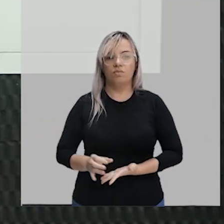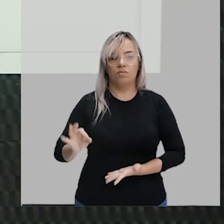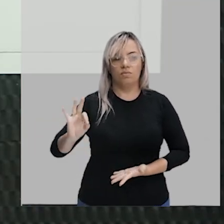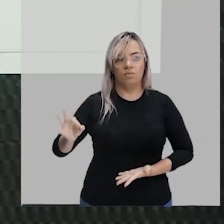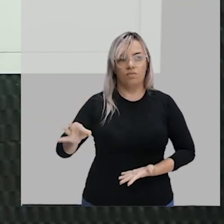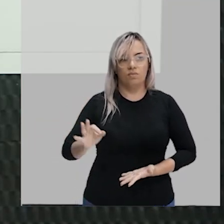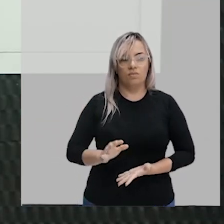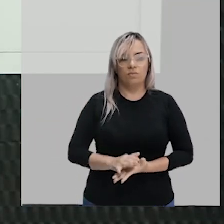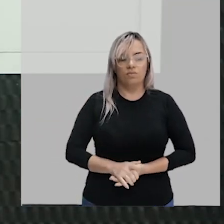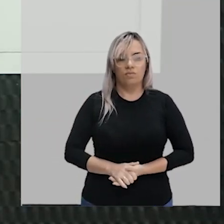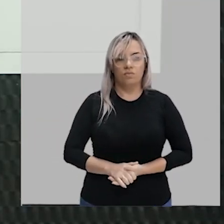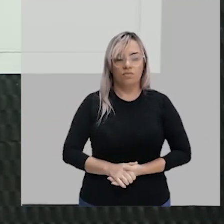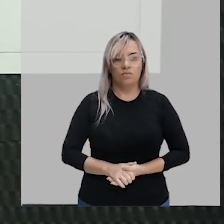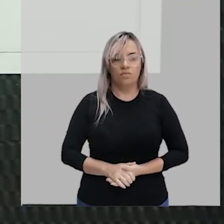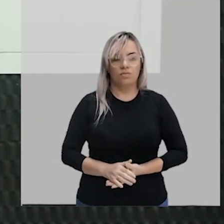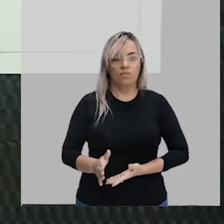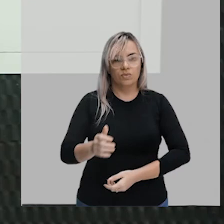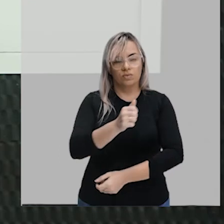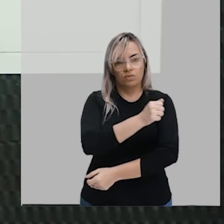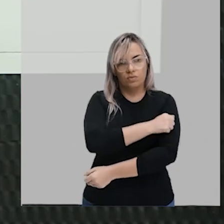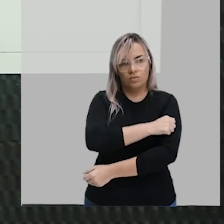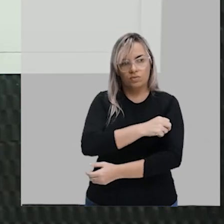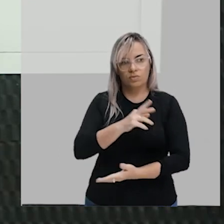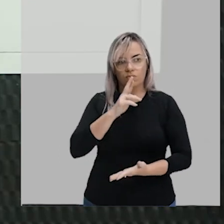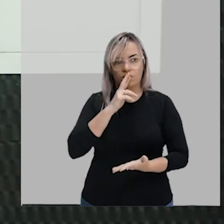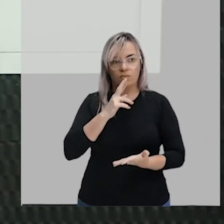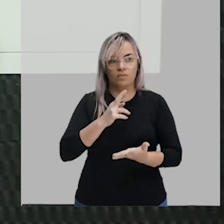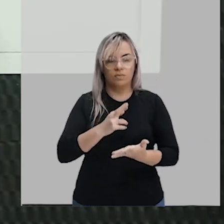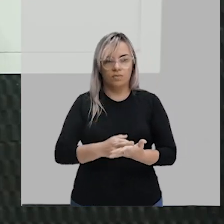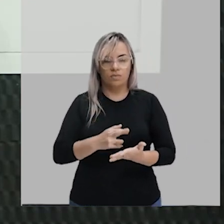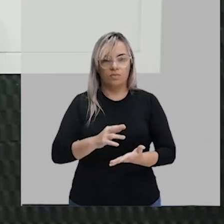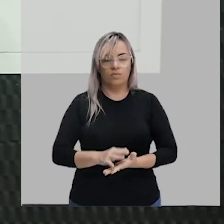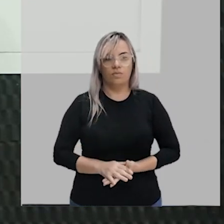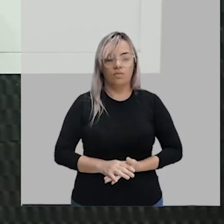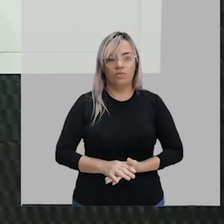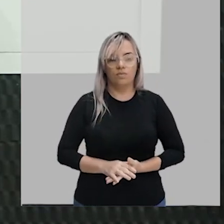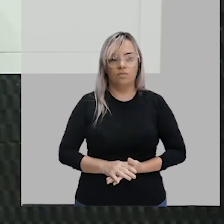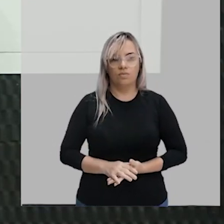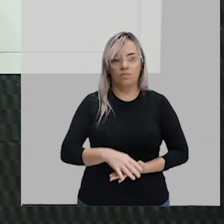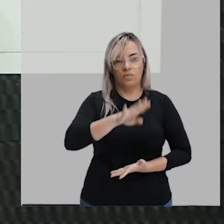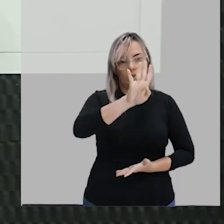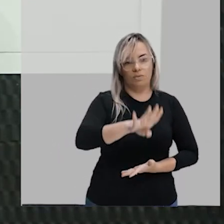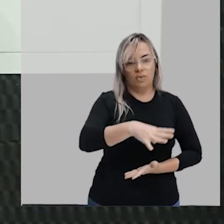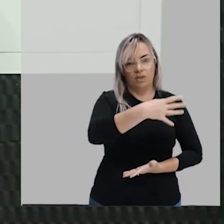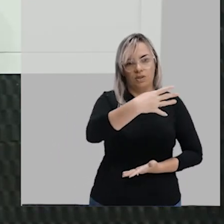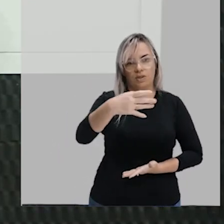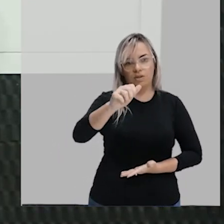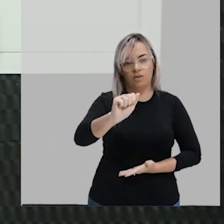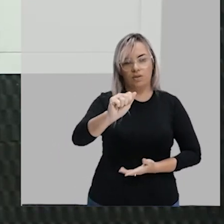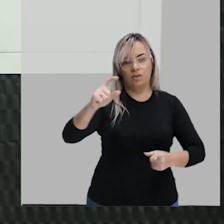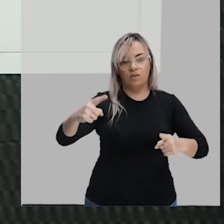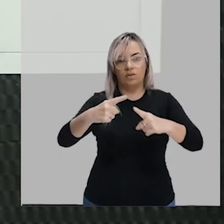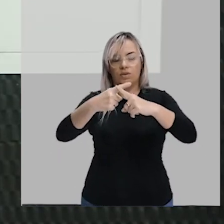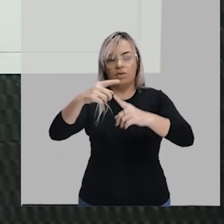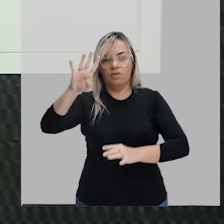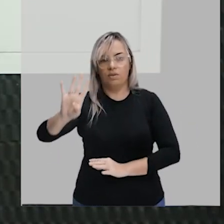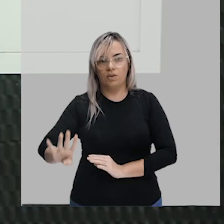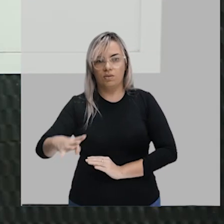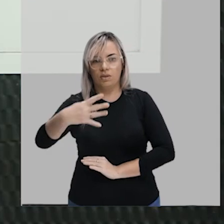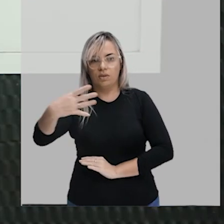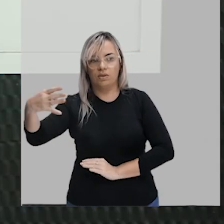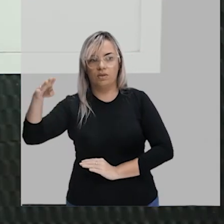certo? Então, turma, quer dizer que esse resultado da matriz A pela matriz